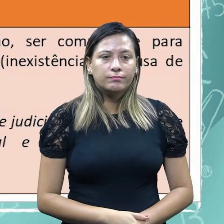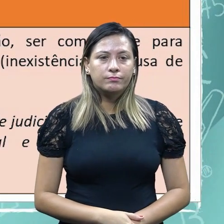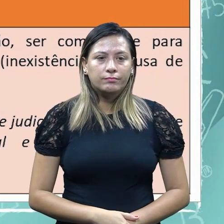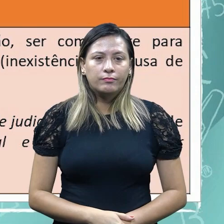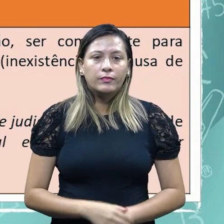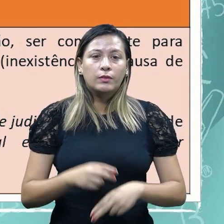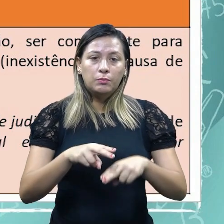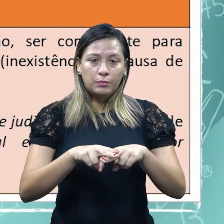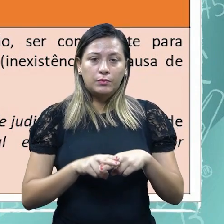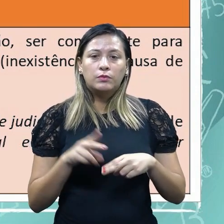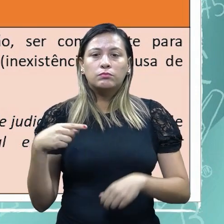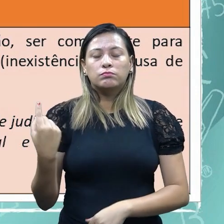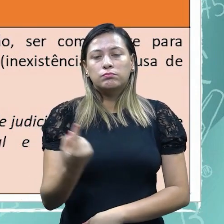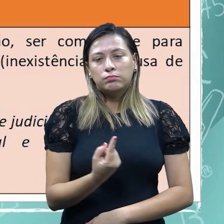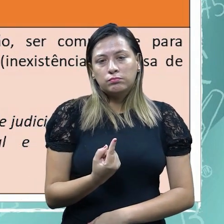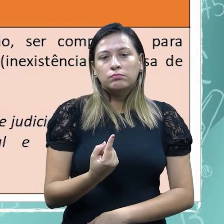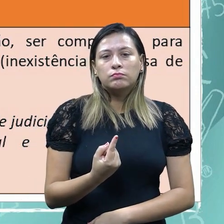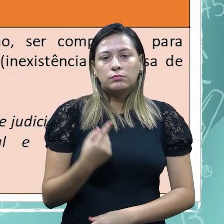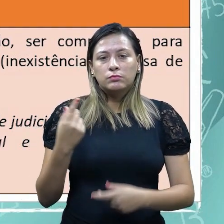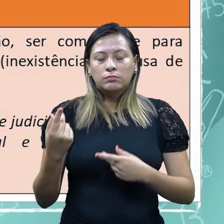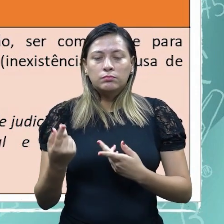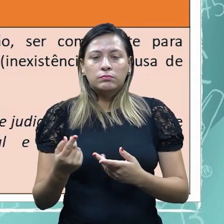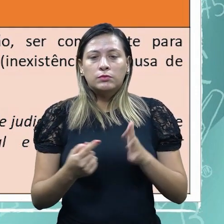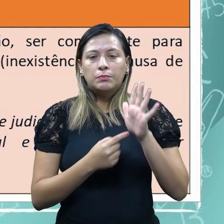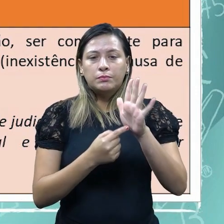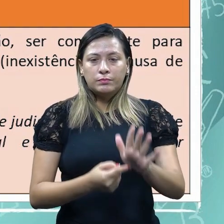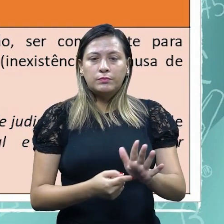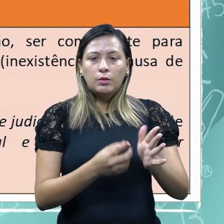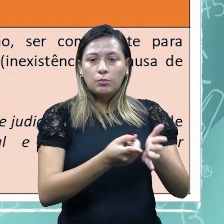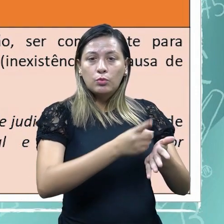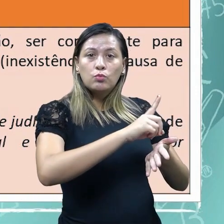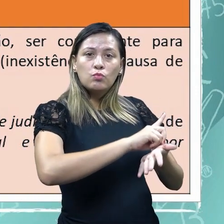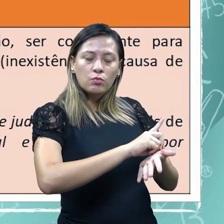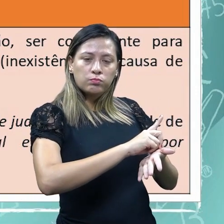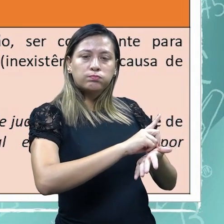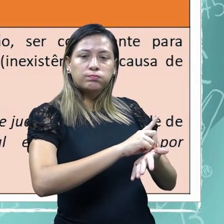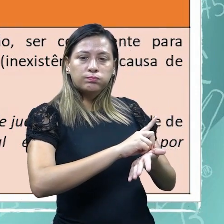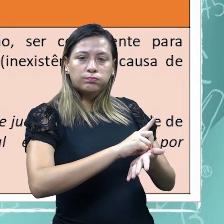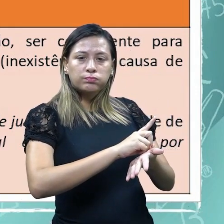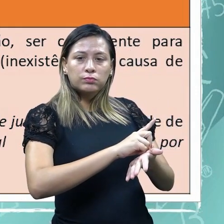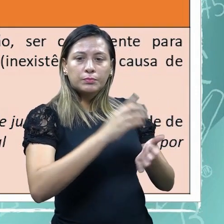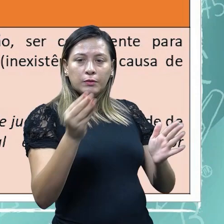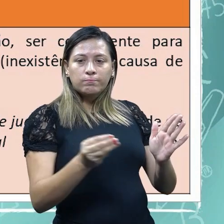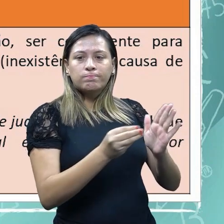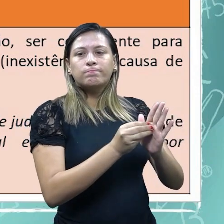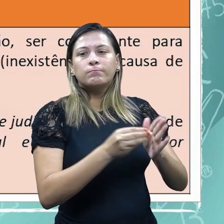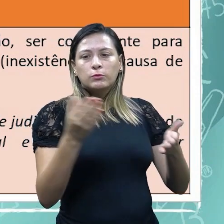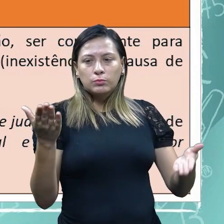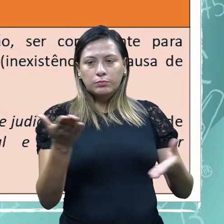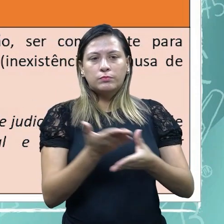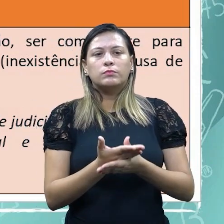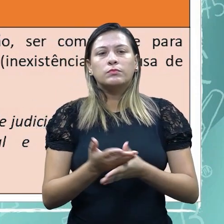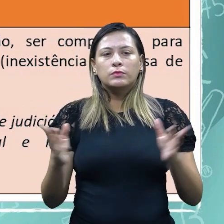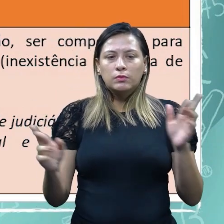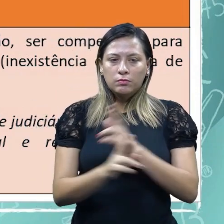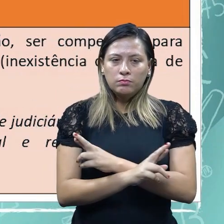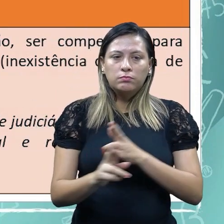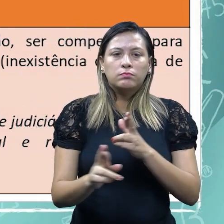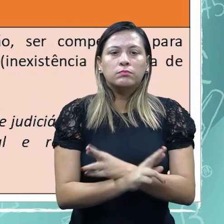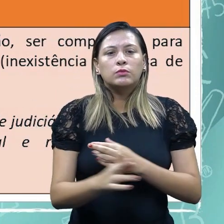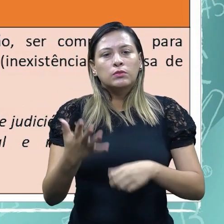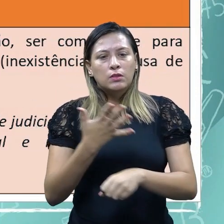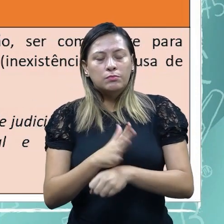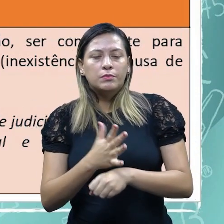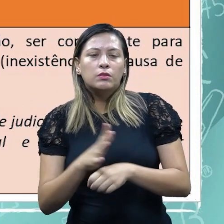Essa é a razão pelo qual a gente fala de pressupostos processuais, então, sobretudo com relação aos atos de constituição do